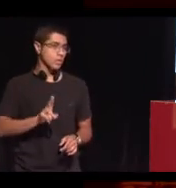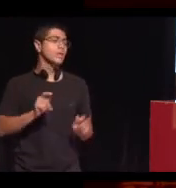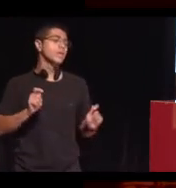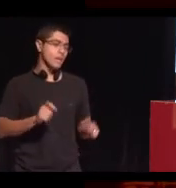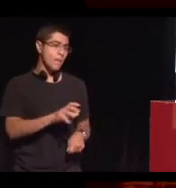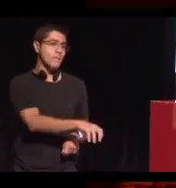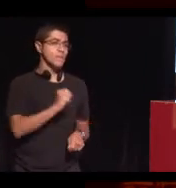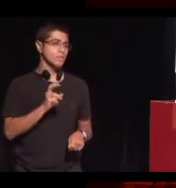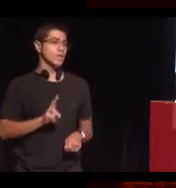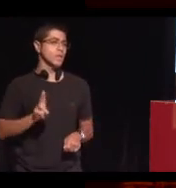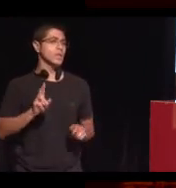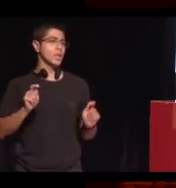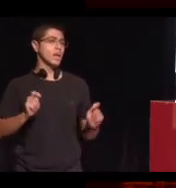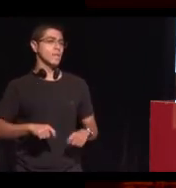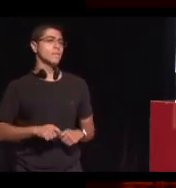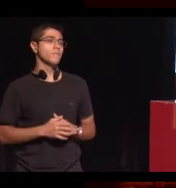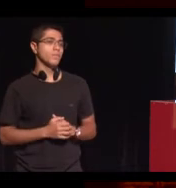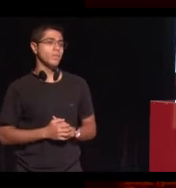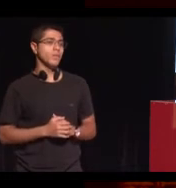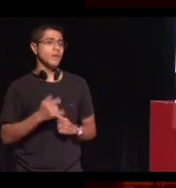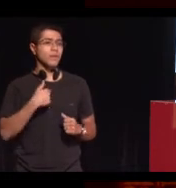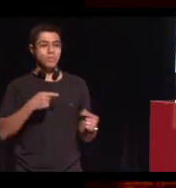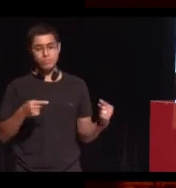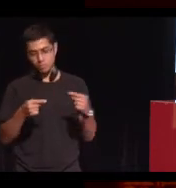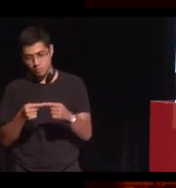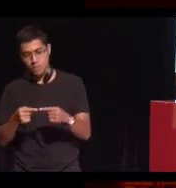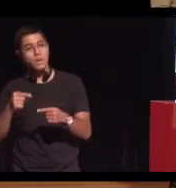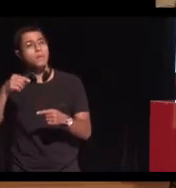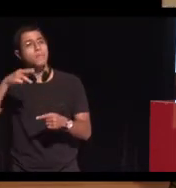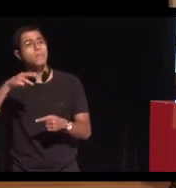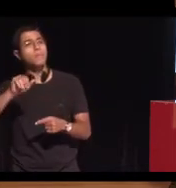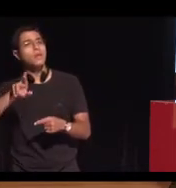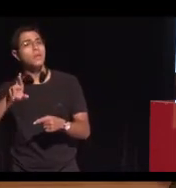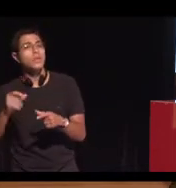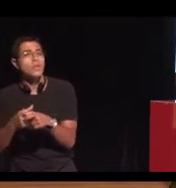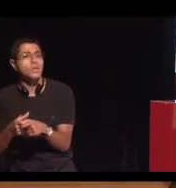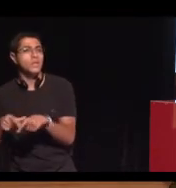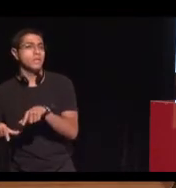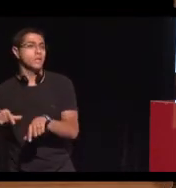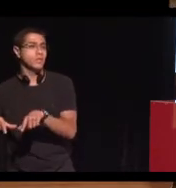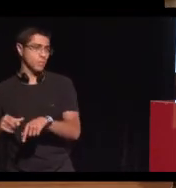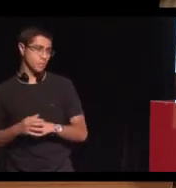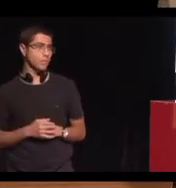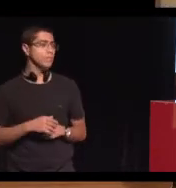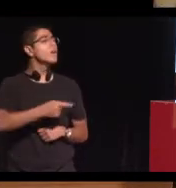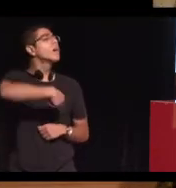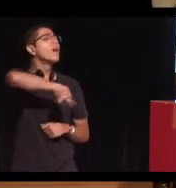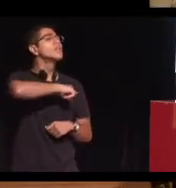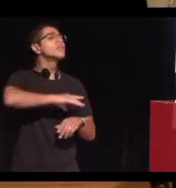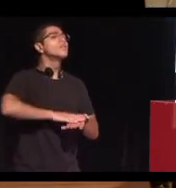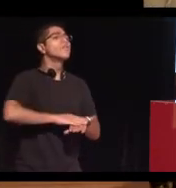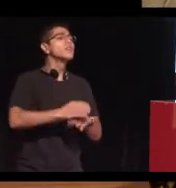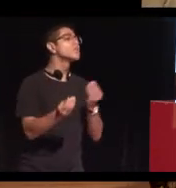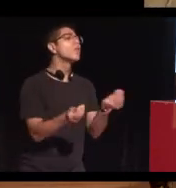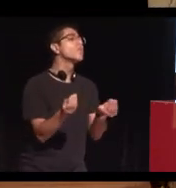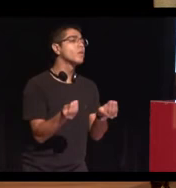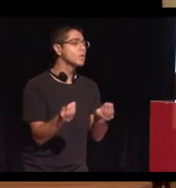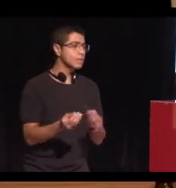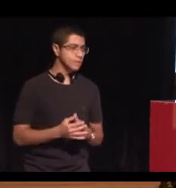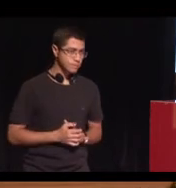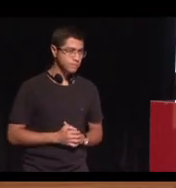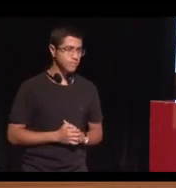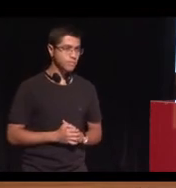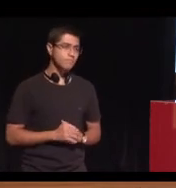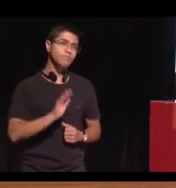extrair para microserviços. E como que a gente fez isso? Sendo bem